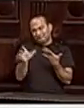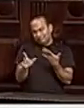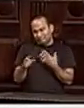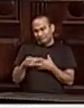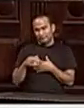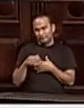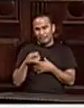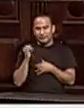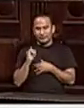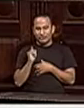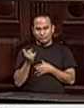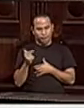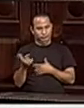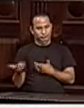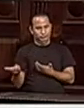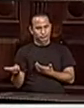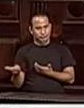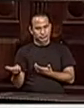eram.